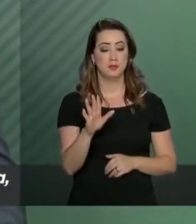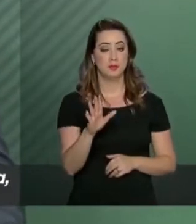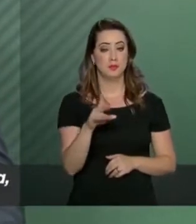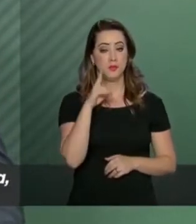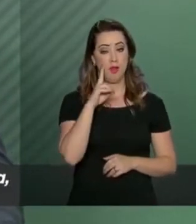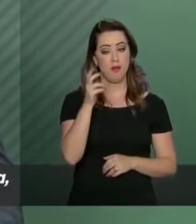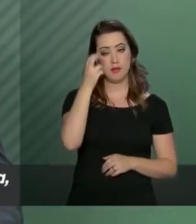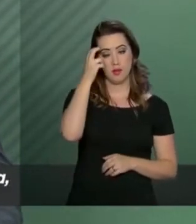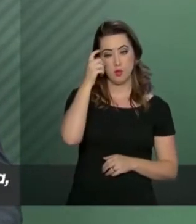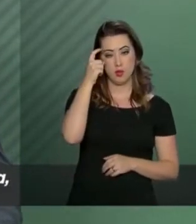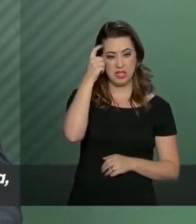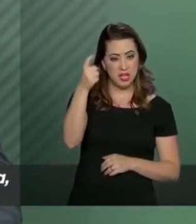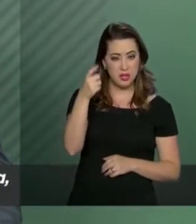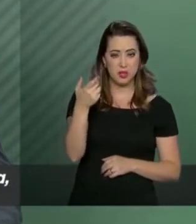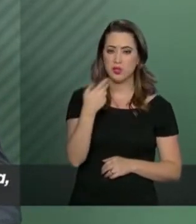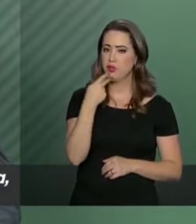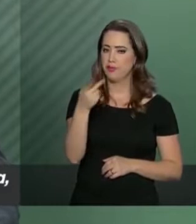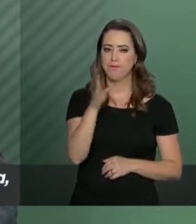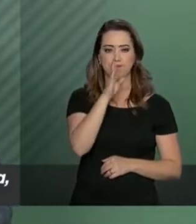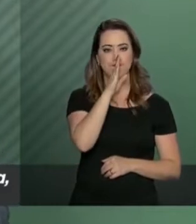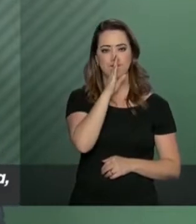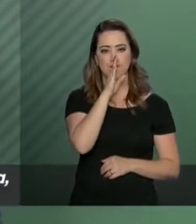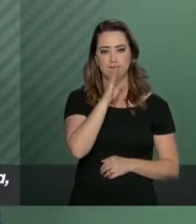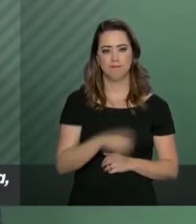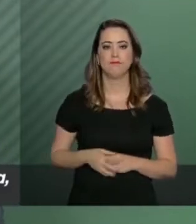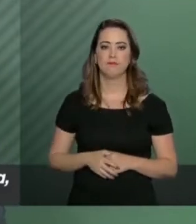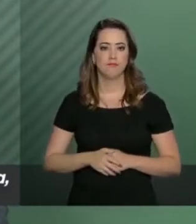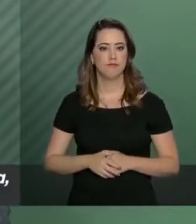Avaliações de inteligência nós não comentamos.